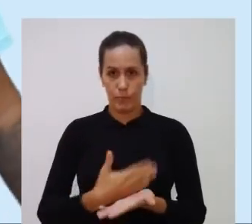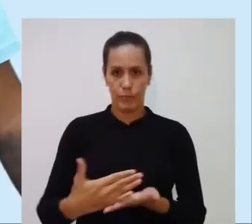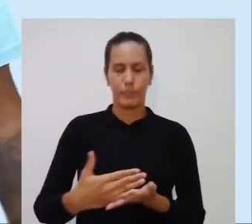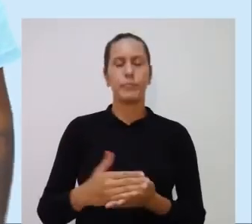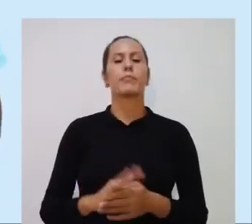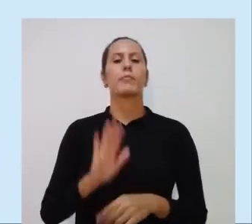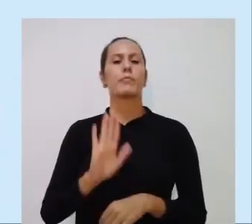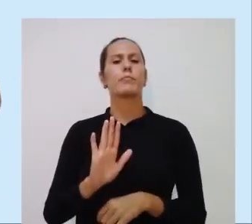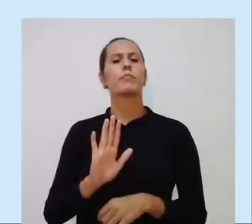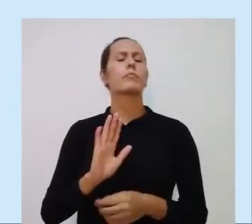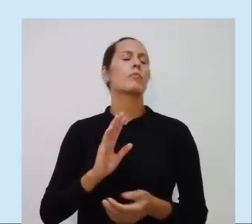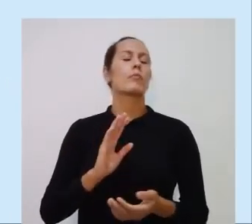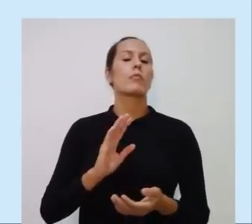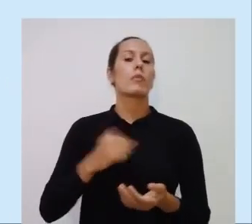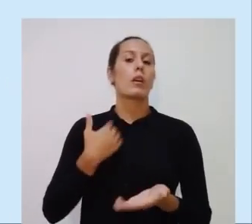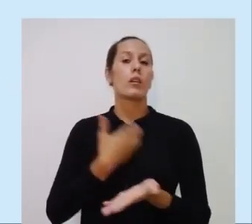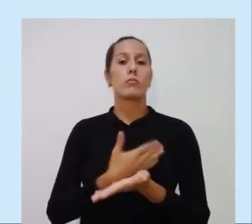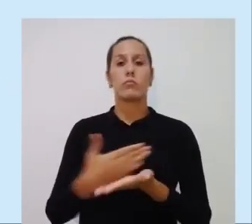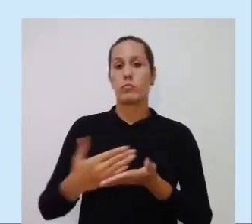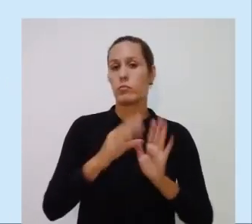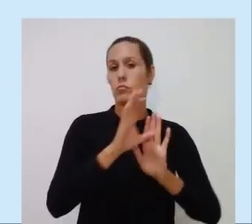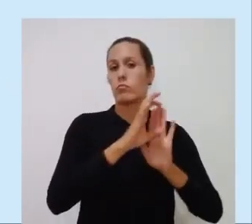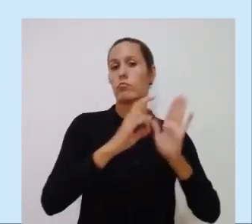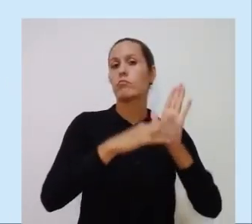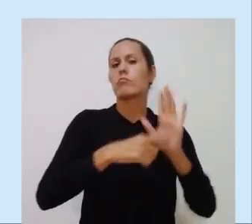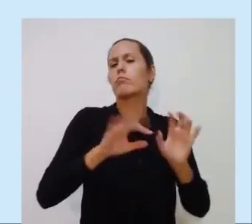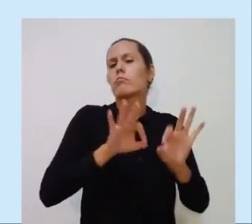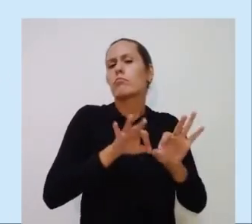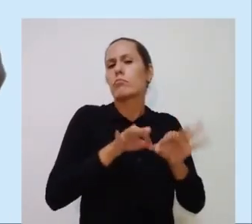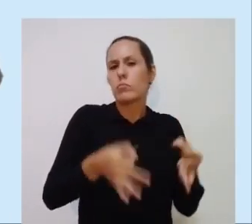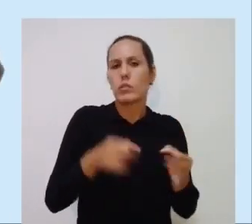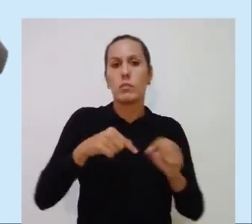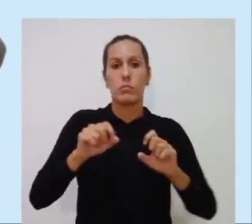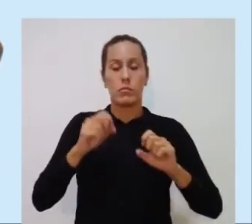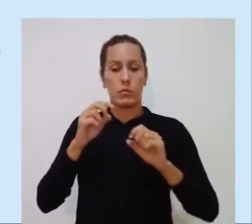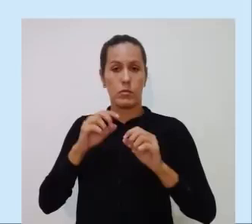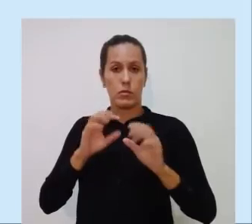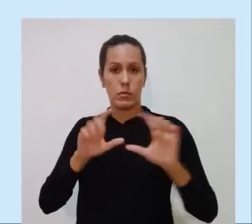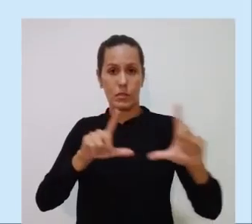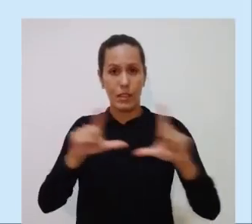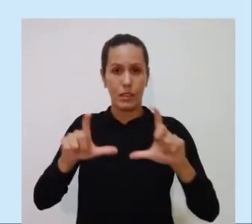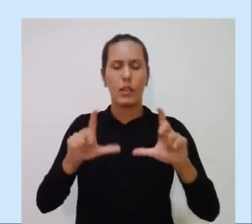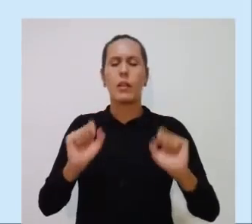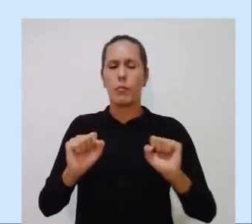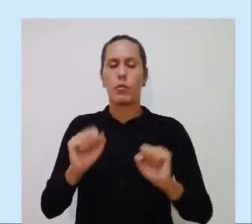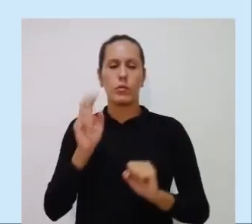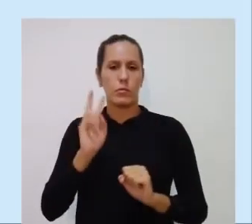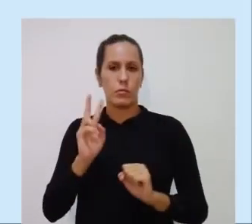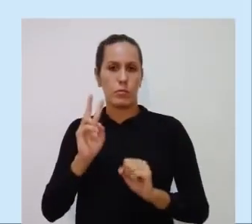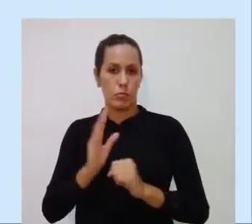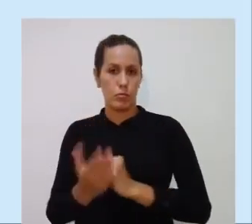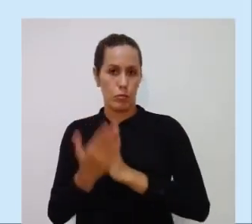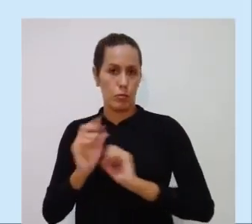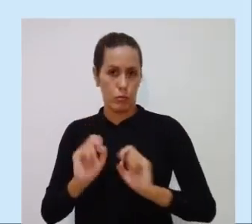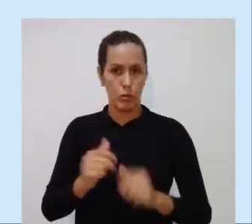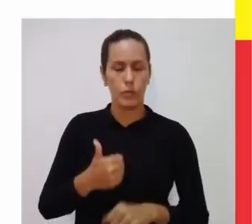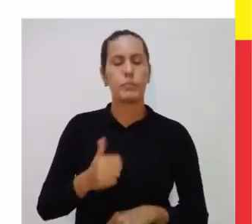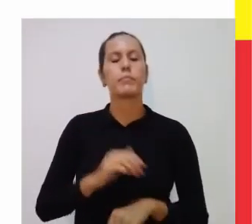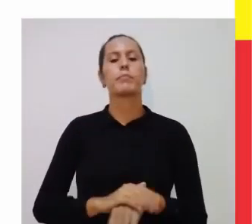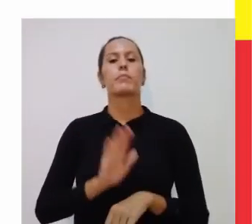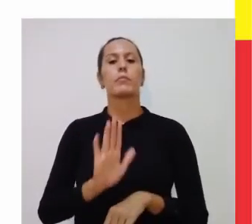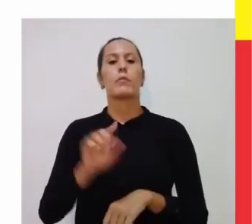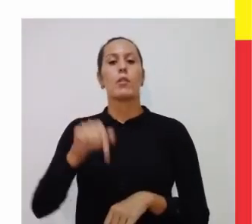Gente, para começar a gente vai fazer uma definição breve sobre o relevo, certo? Acompanhem na tela aí, vocês tiram um print, a gente não vai ler tudo, vamos